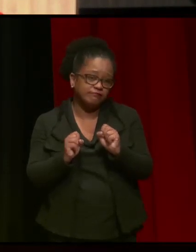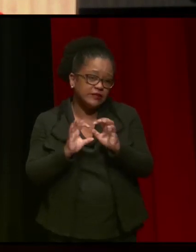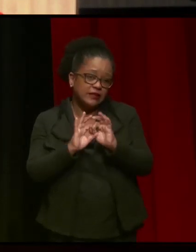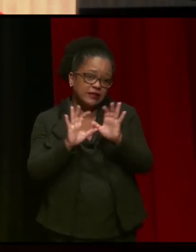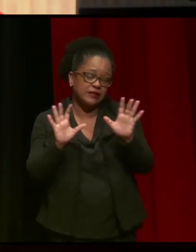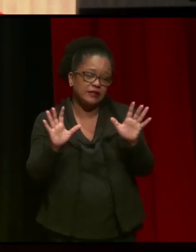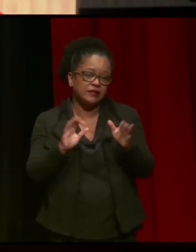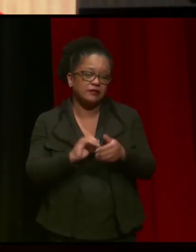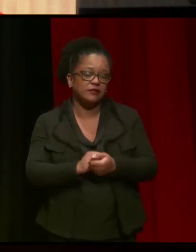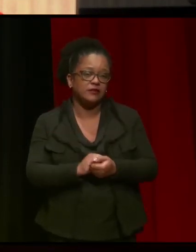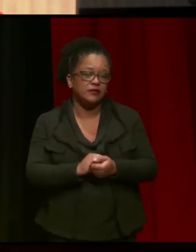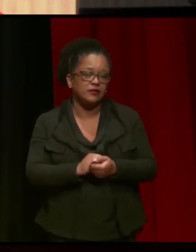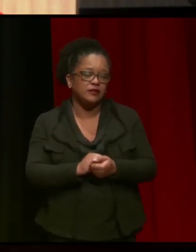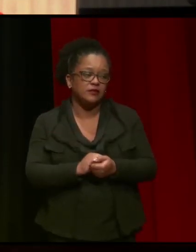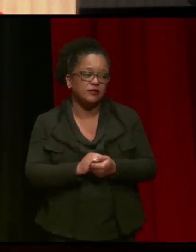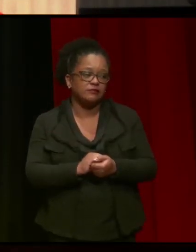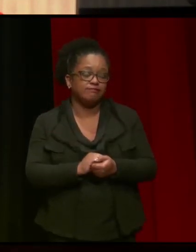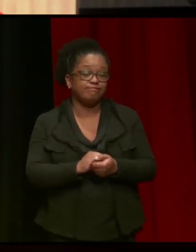Ok.